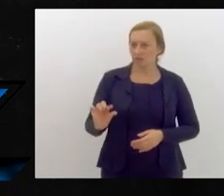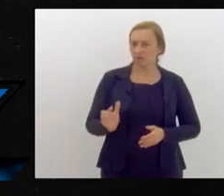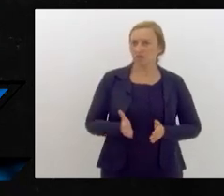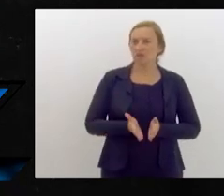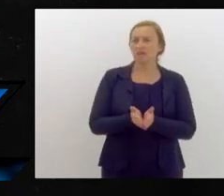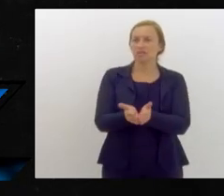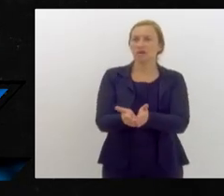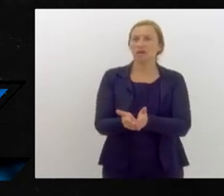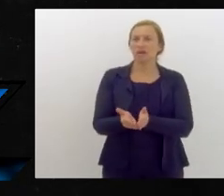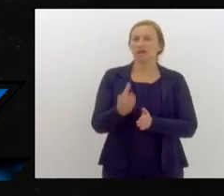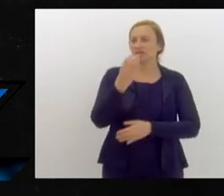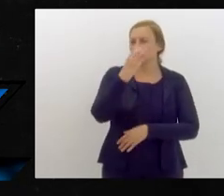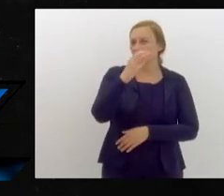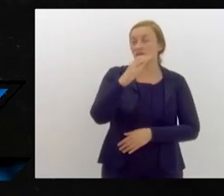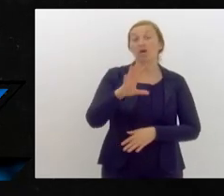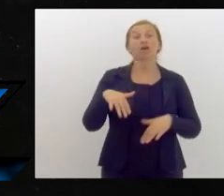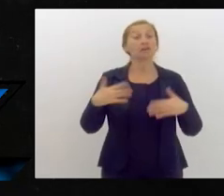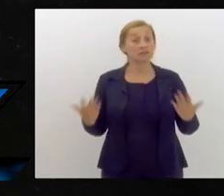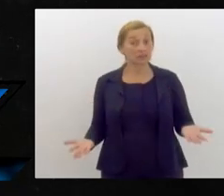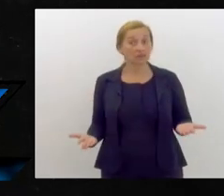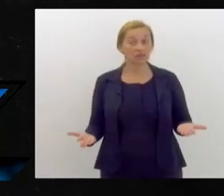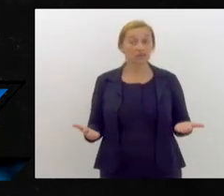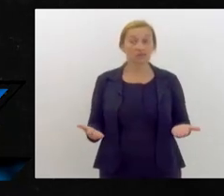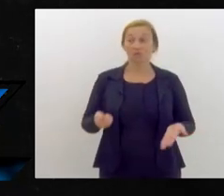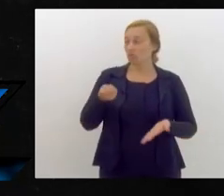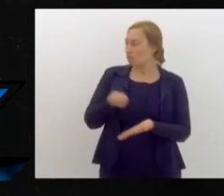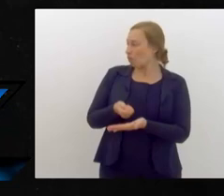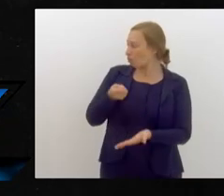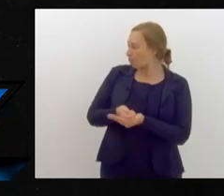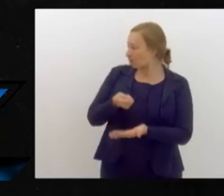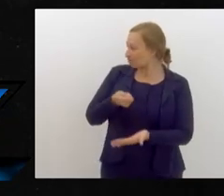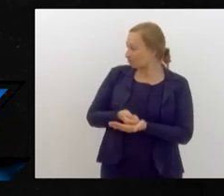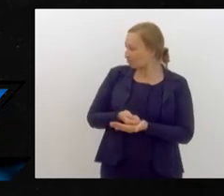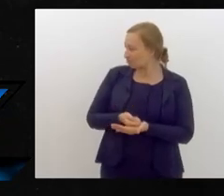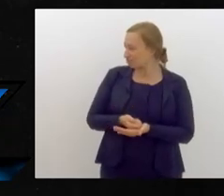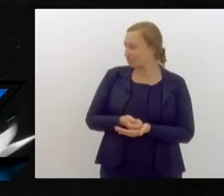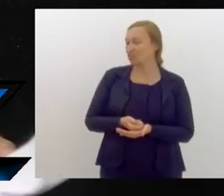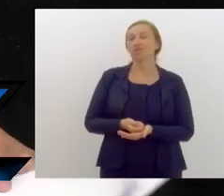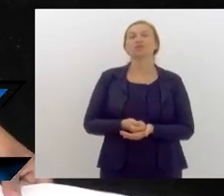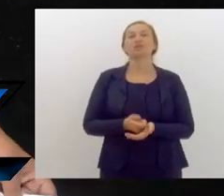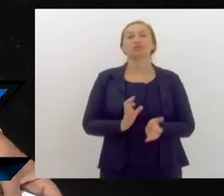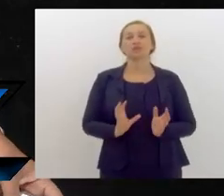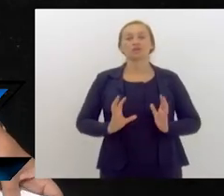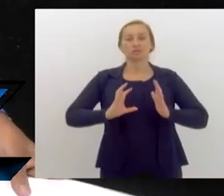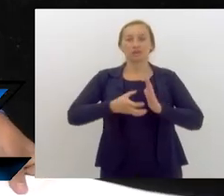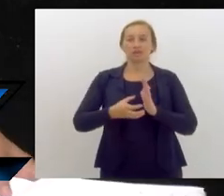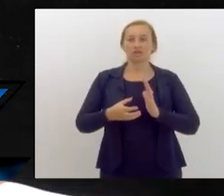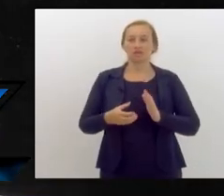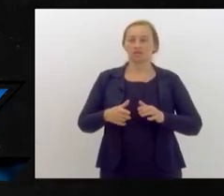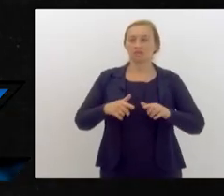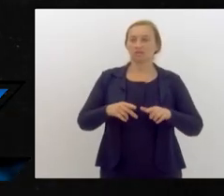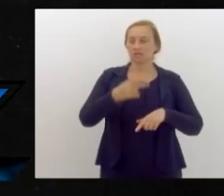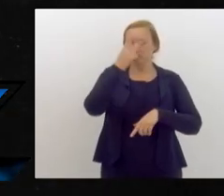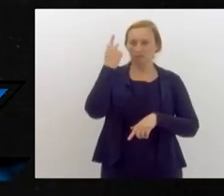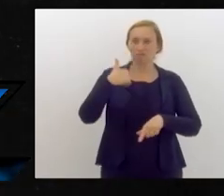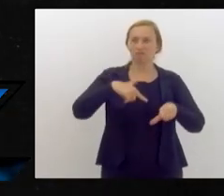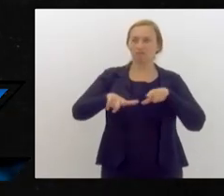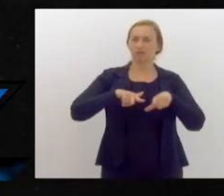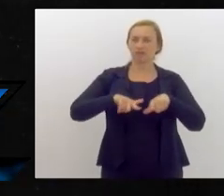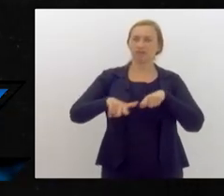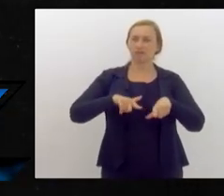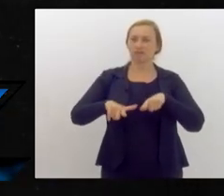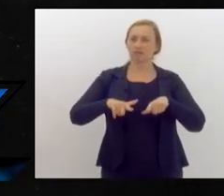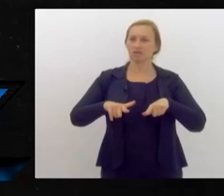de Charitas em Niterói Então nós vamos estar cobrando a bancada do partido dos trabalhadores das trabalhadoras